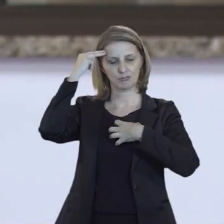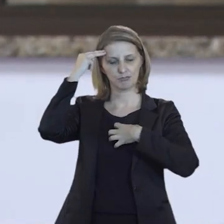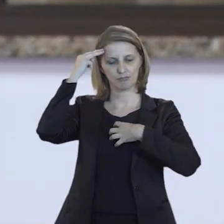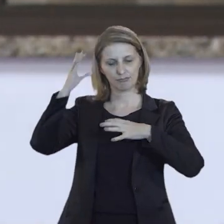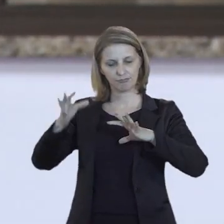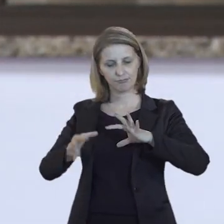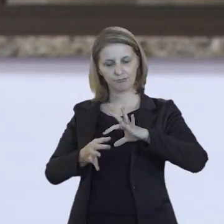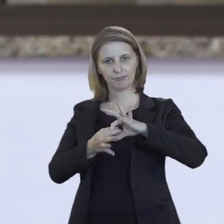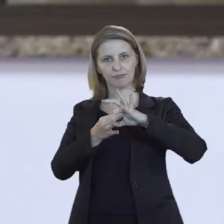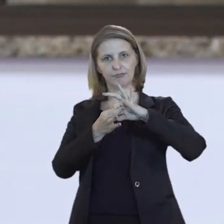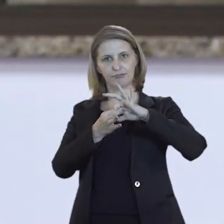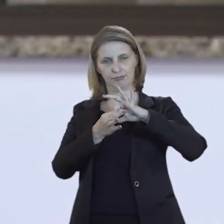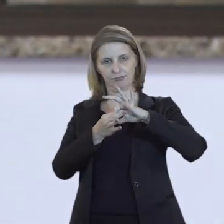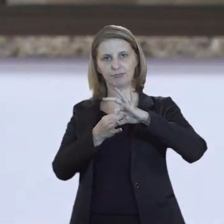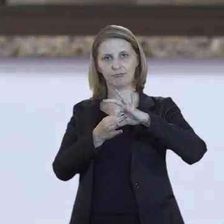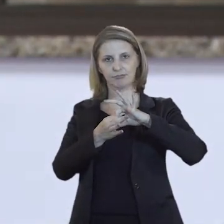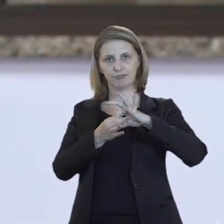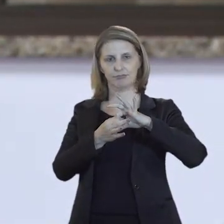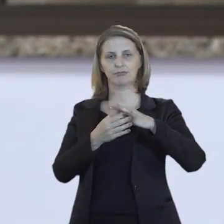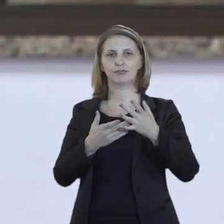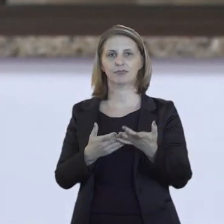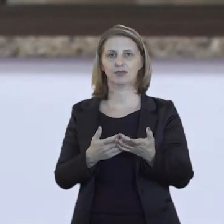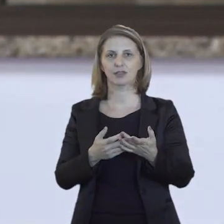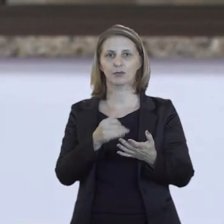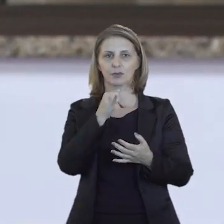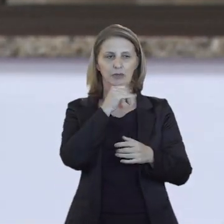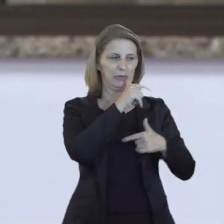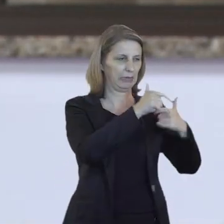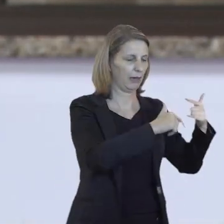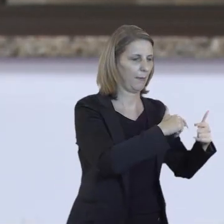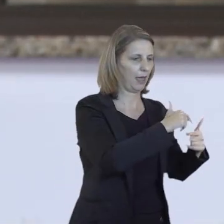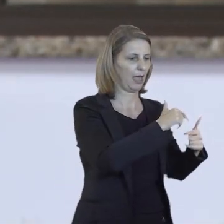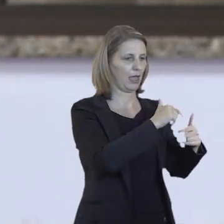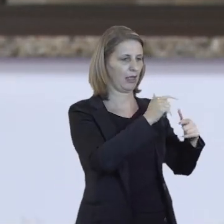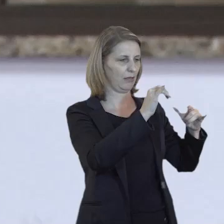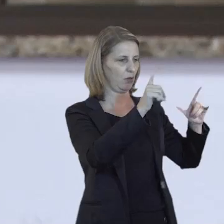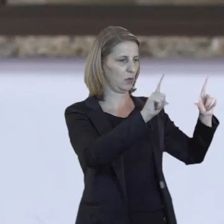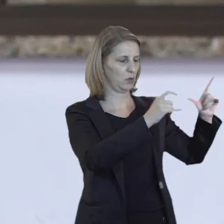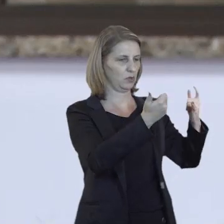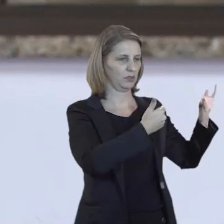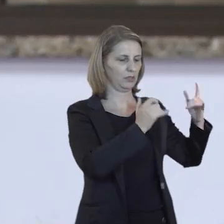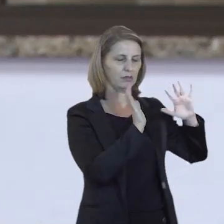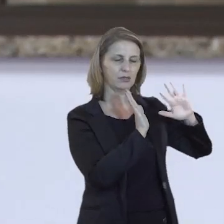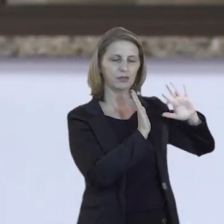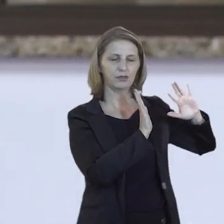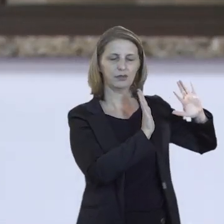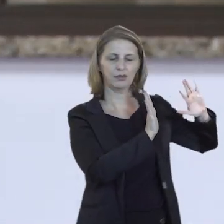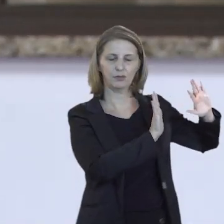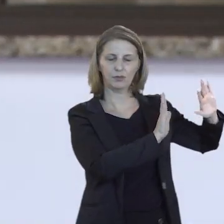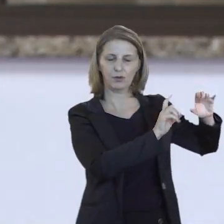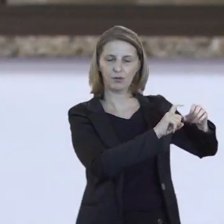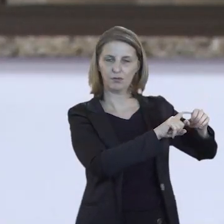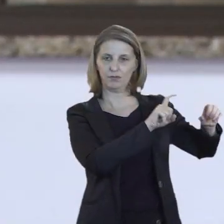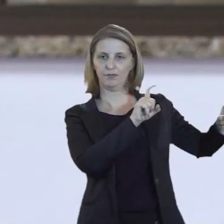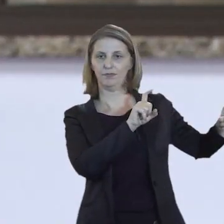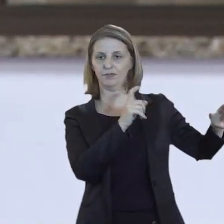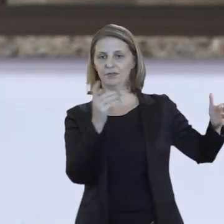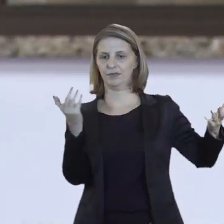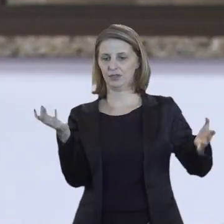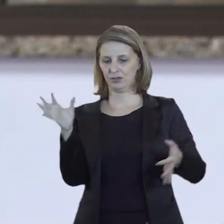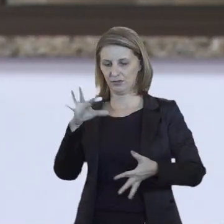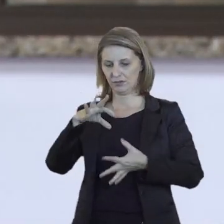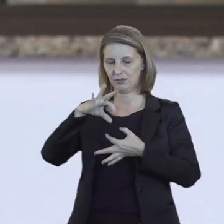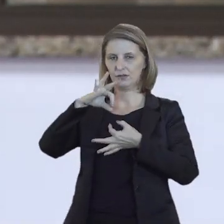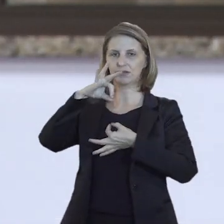é desconectar com o mundo, desconectar um pouco com o ambiente de trabalho ou as notícias, né, como